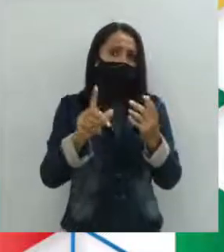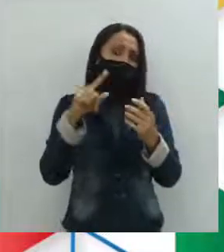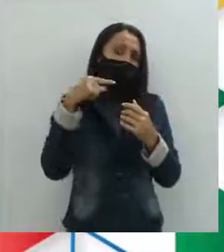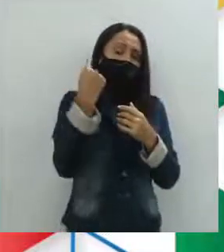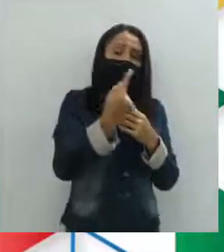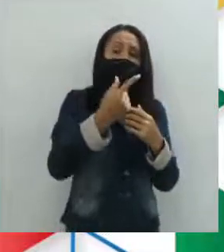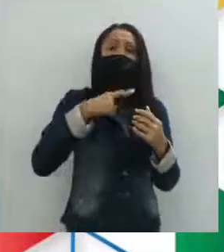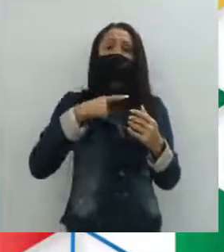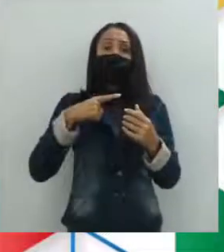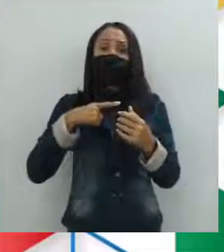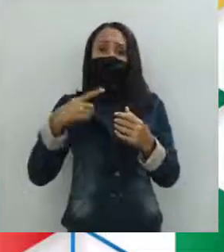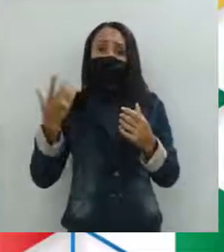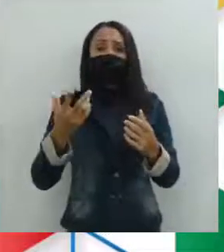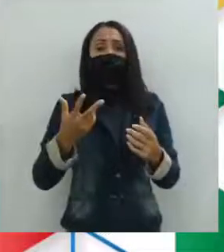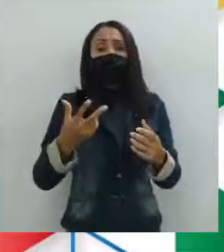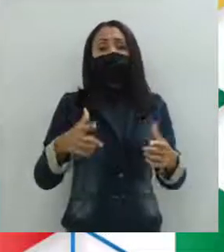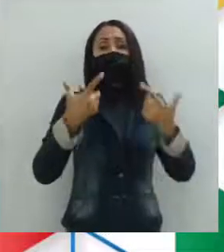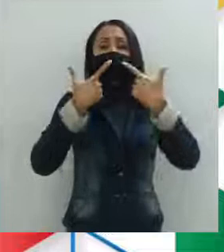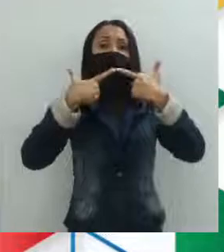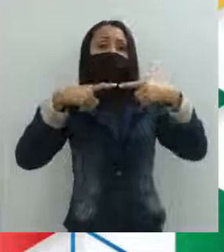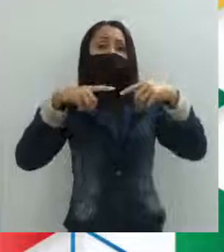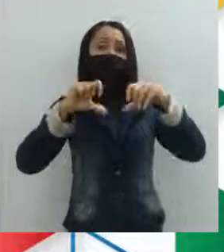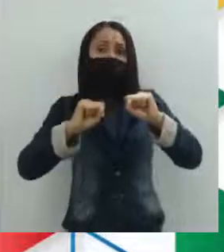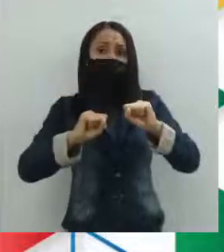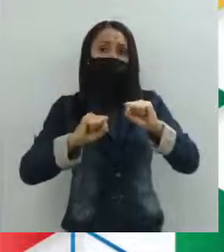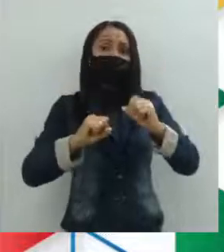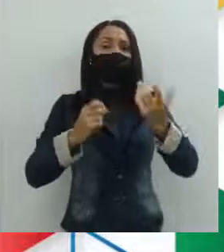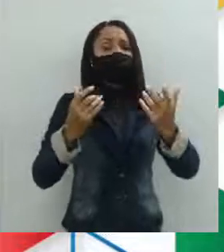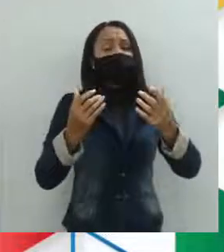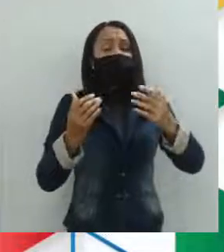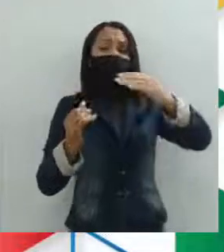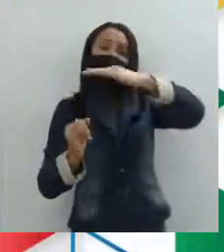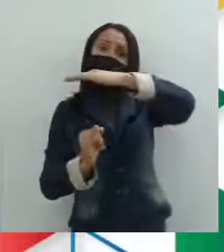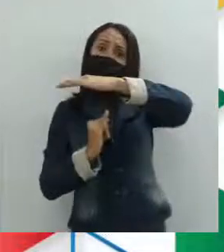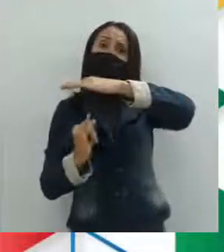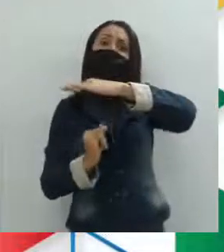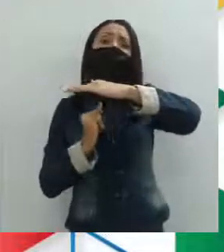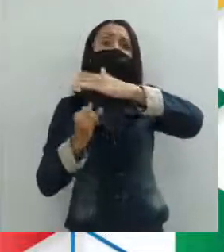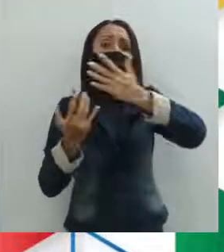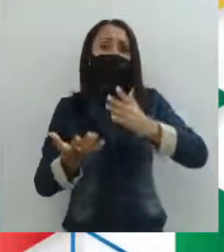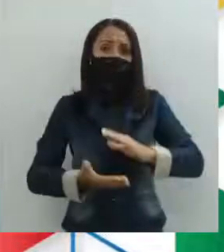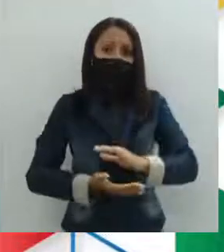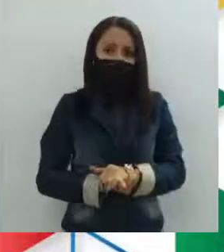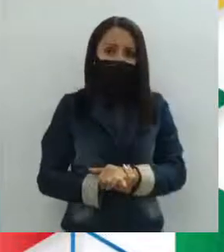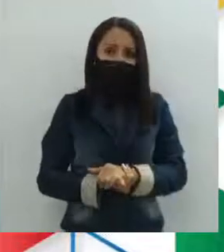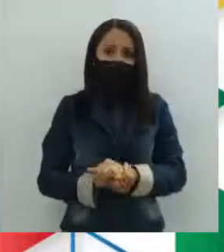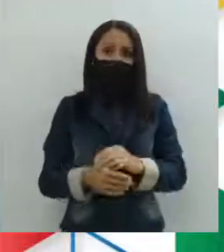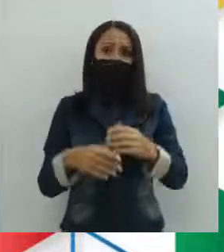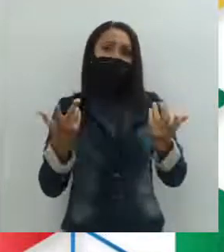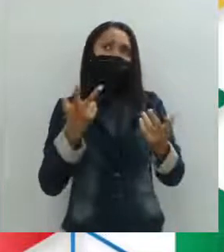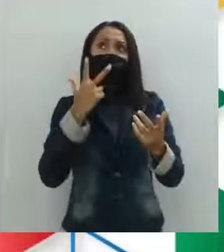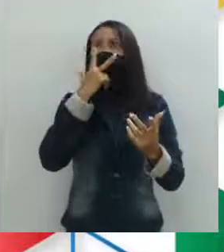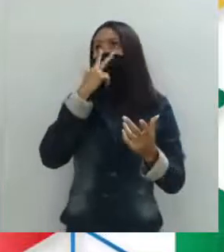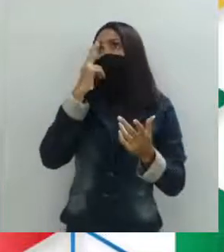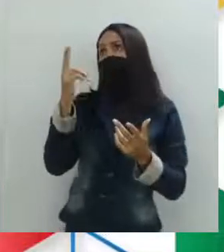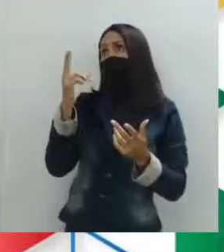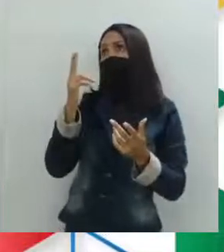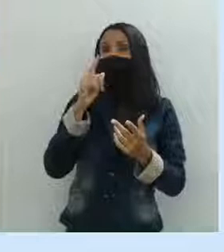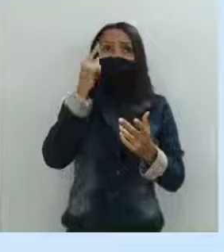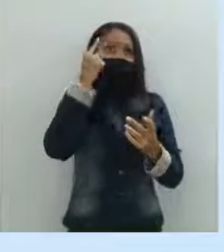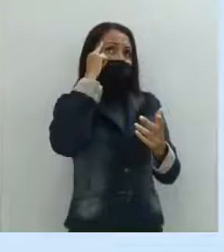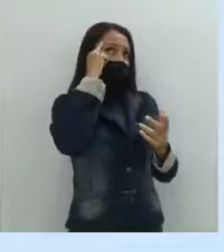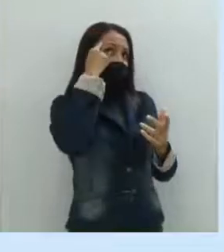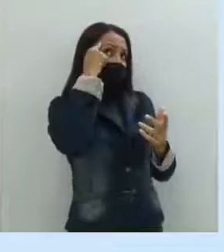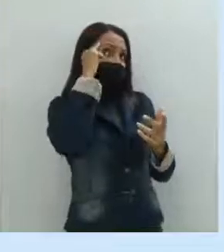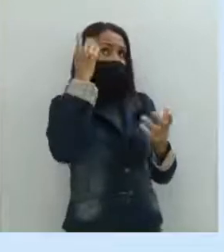aqui uma linguagem impessoal. Você tem que retirar aquilo que é o achismo. Ah, eu acho, eu penso,